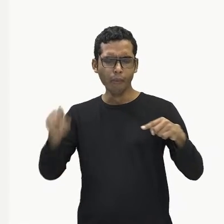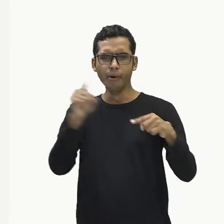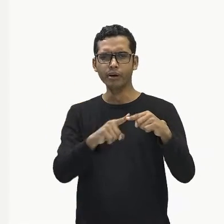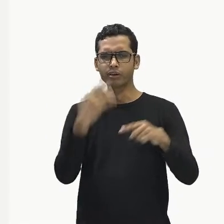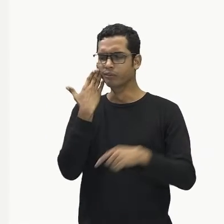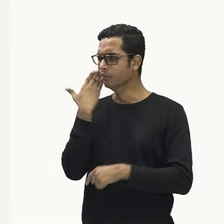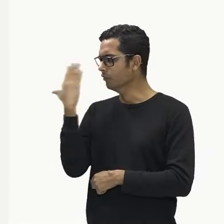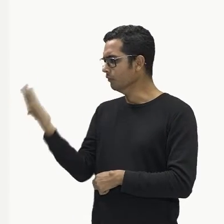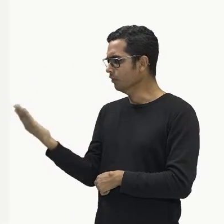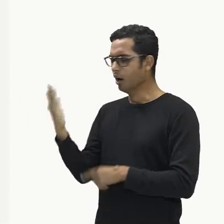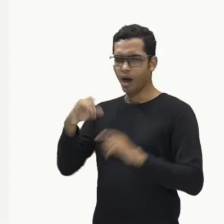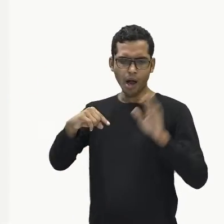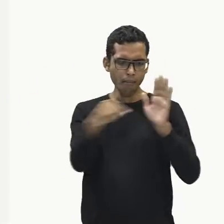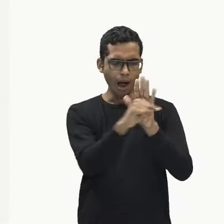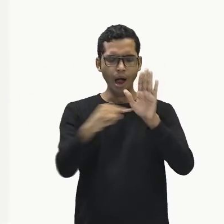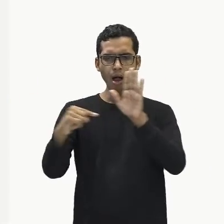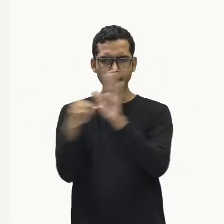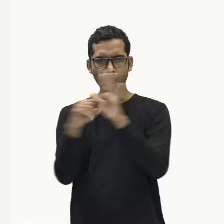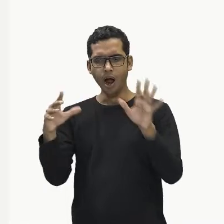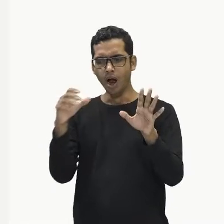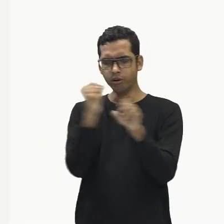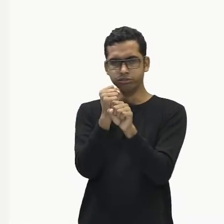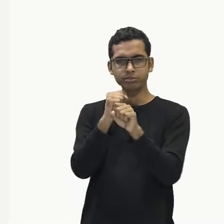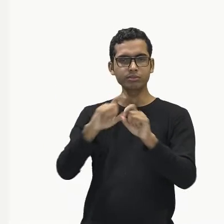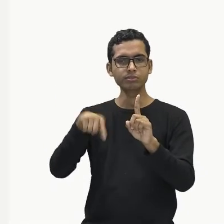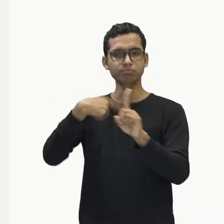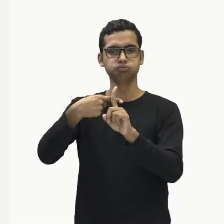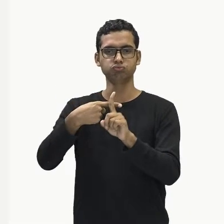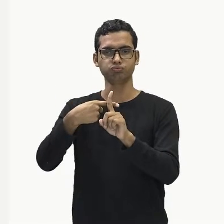menos me dá o quê? Me dá